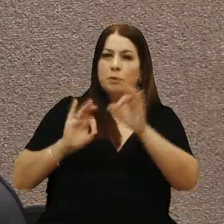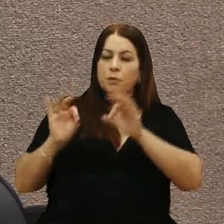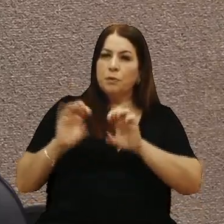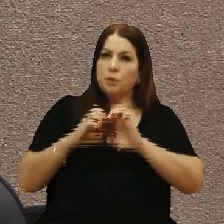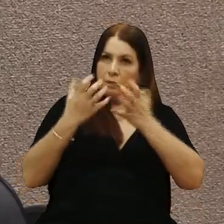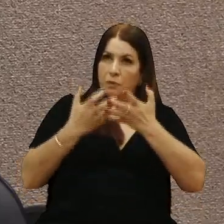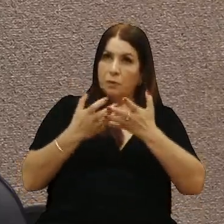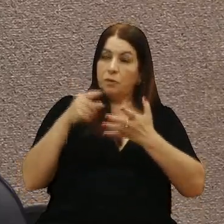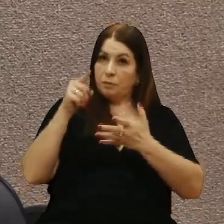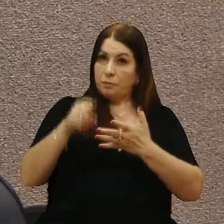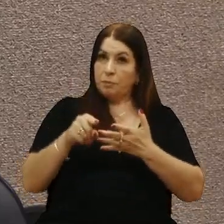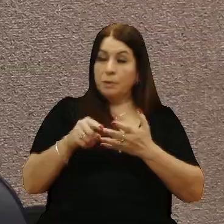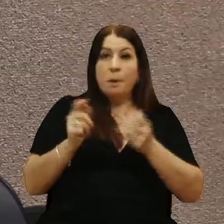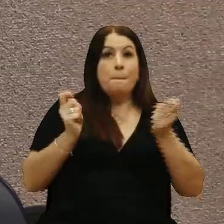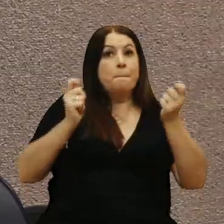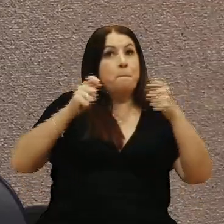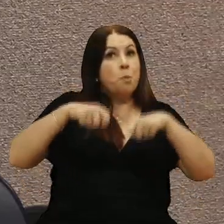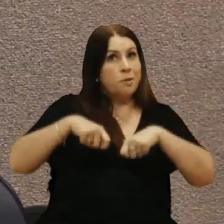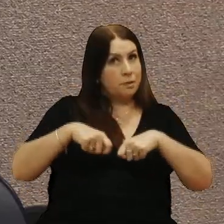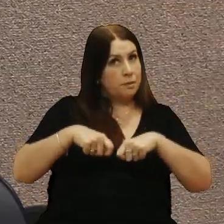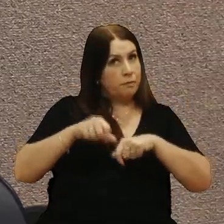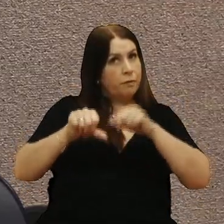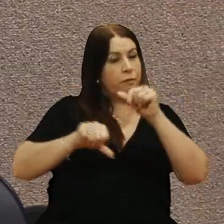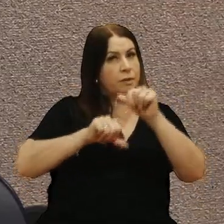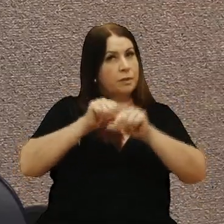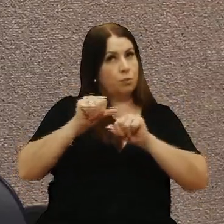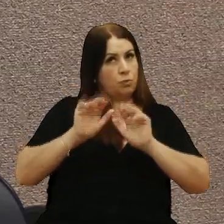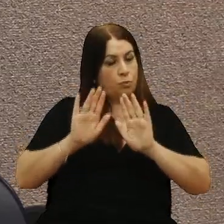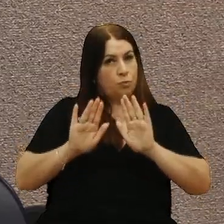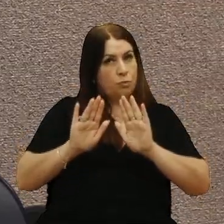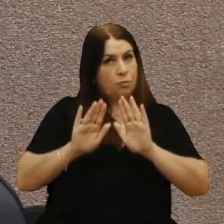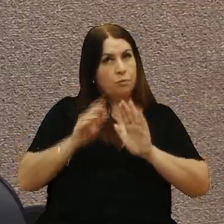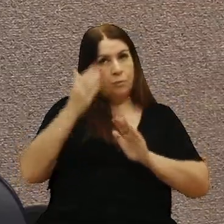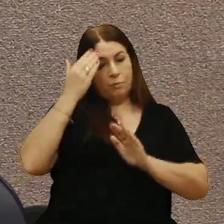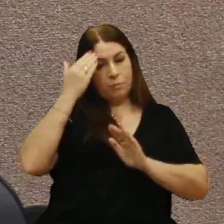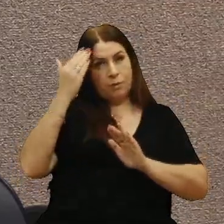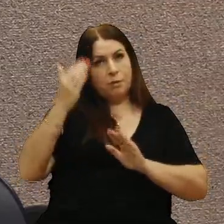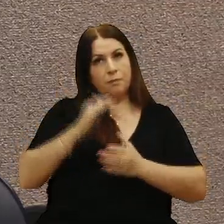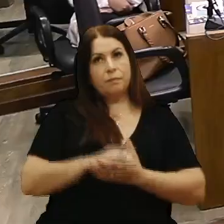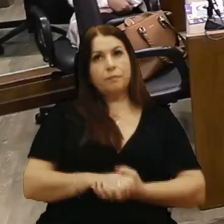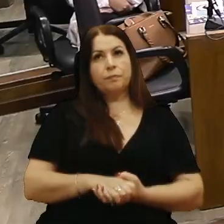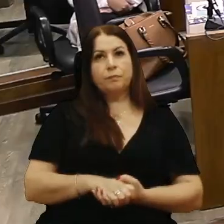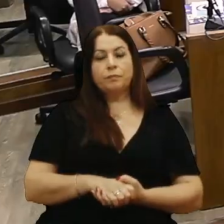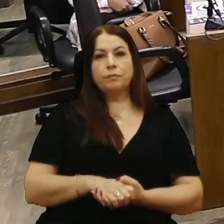do evento, se seria possível fazer essa modificação. Muito obrigado.